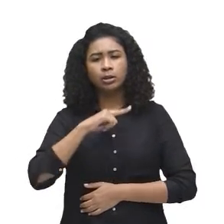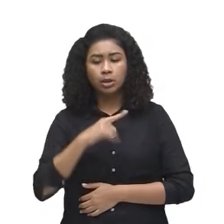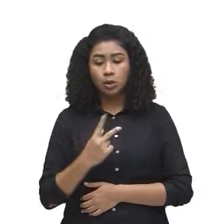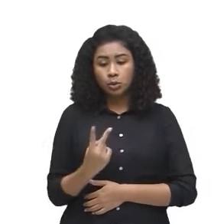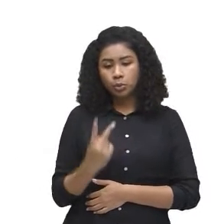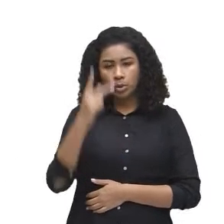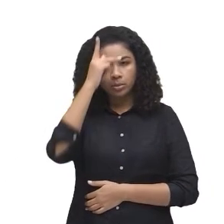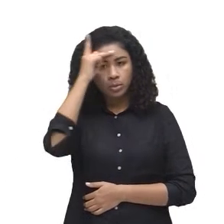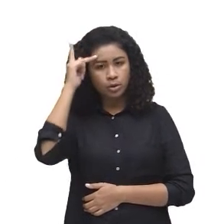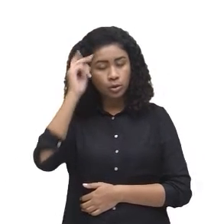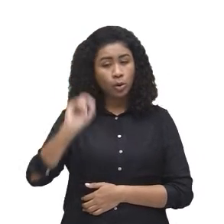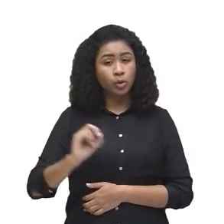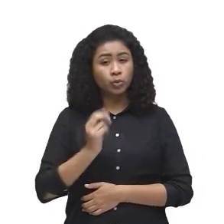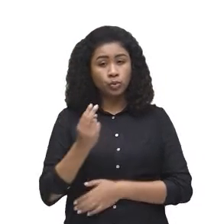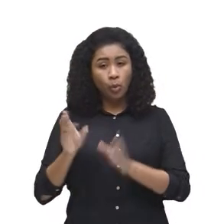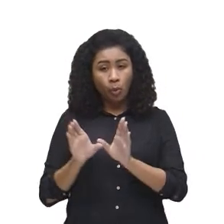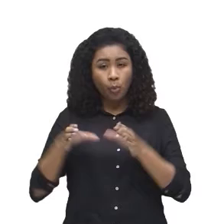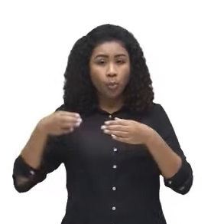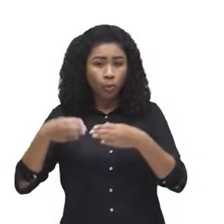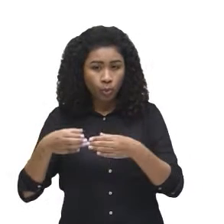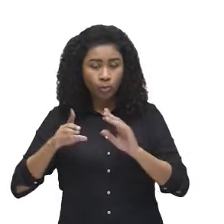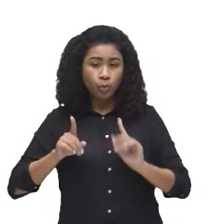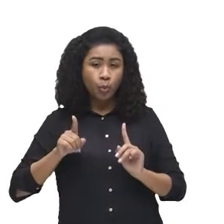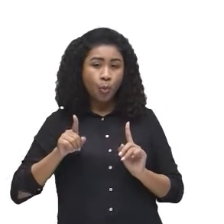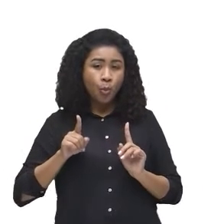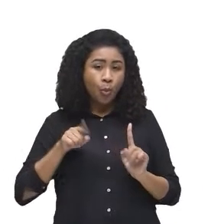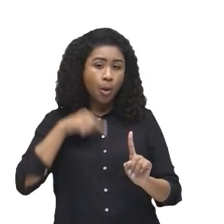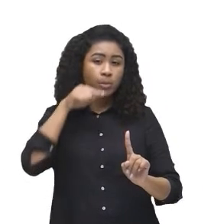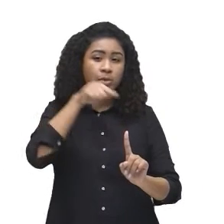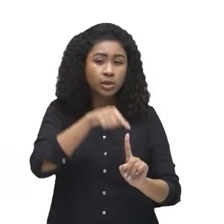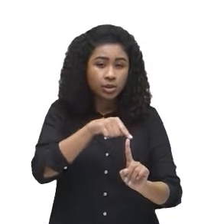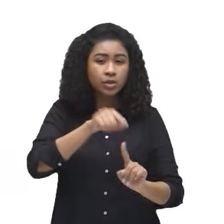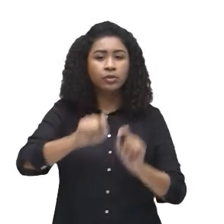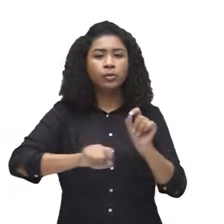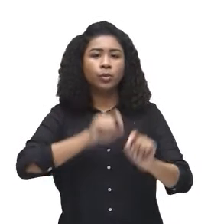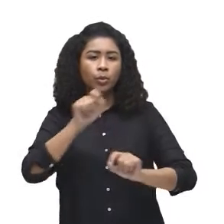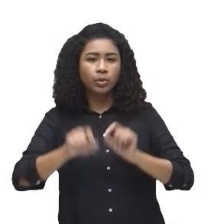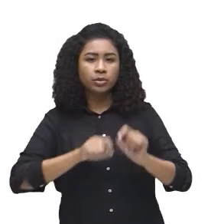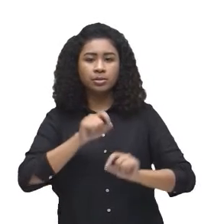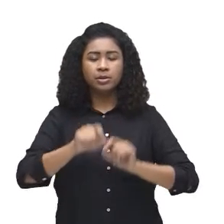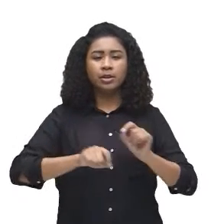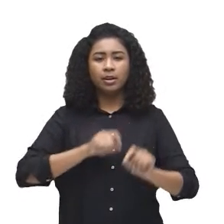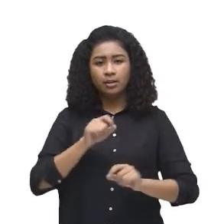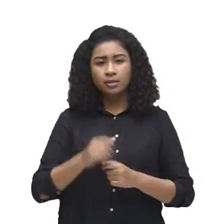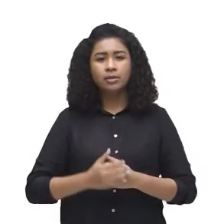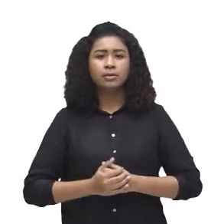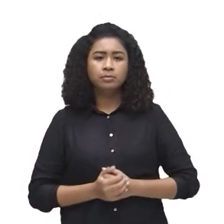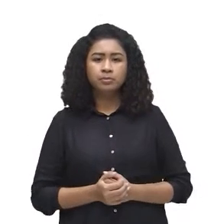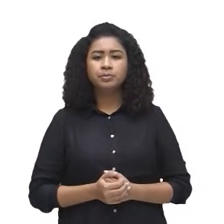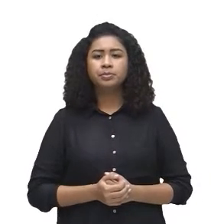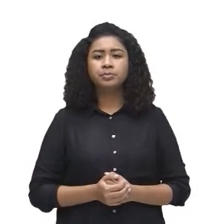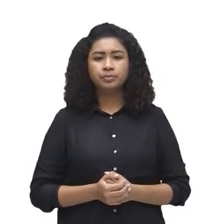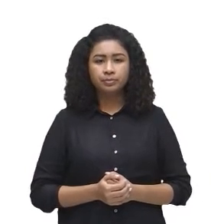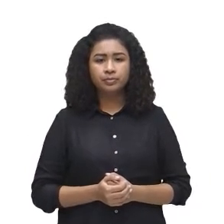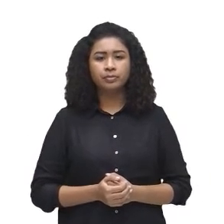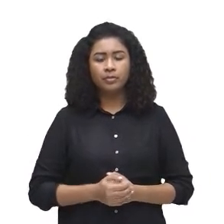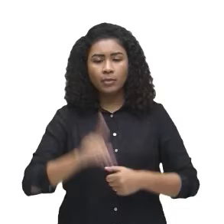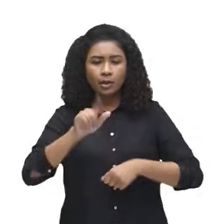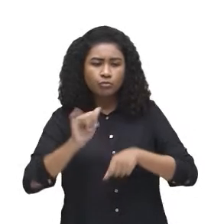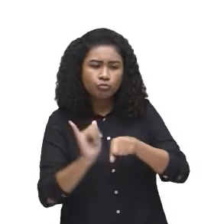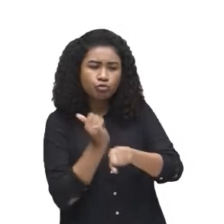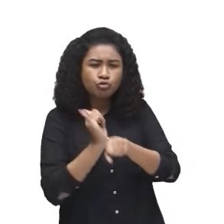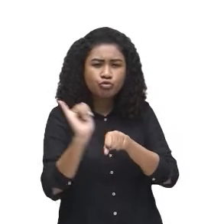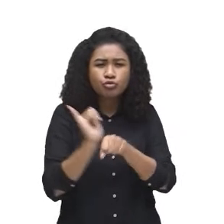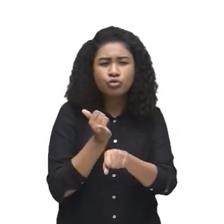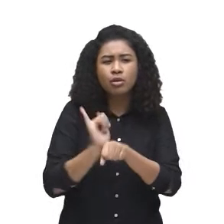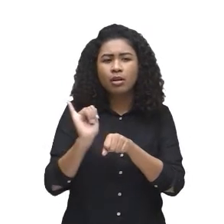essa intenção, com essa finalidade de tentar subjugar um ao outro, mediante estratégias de